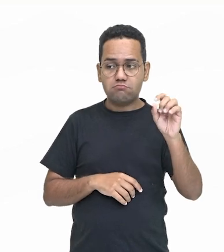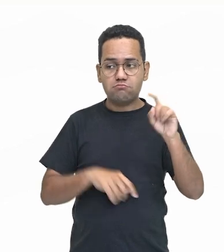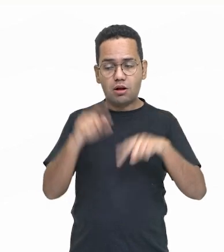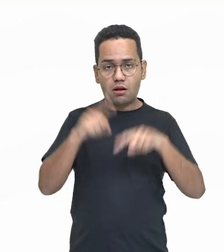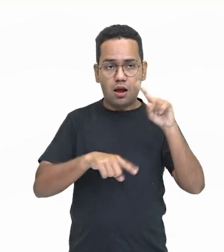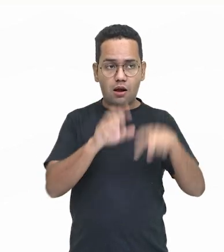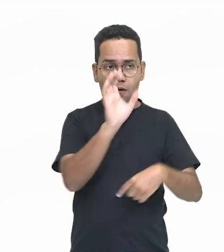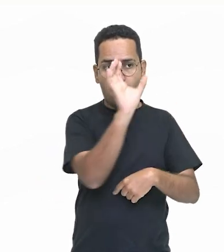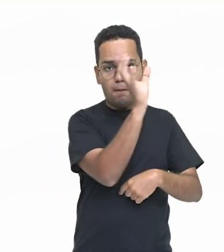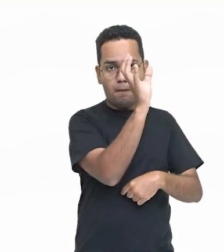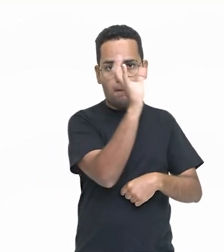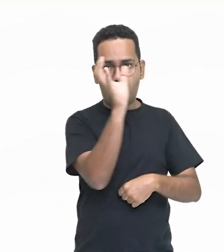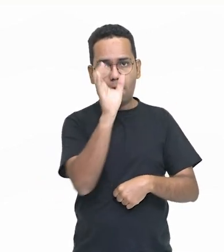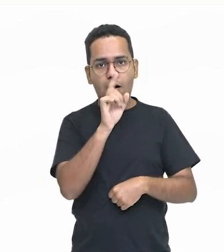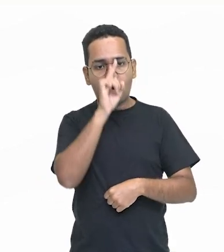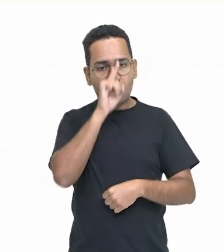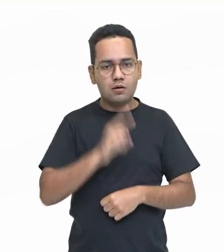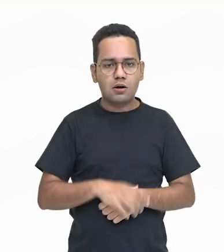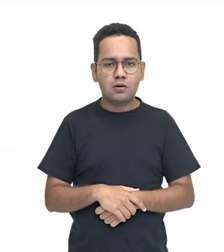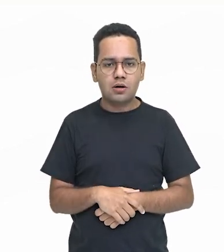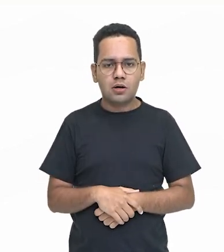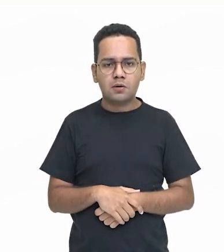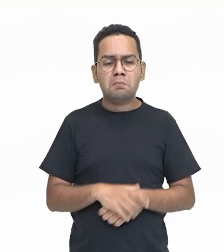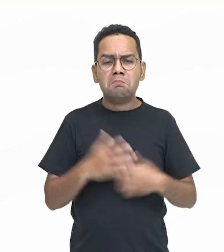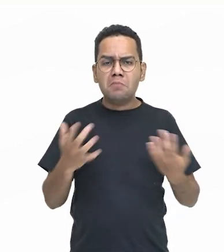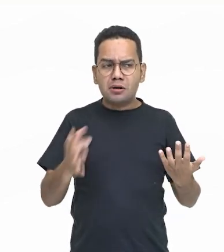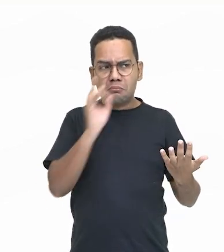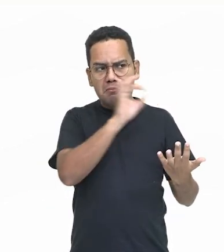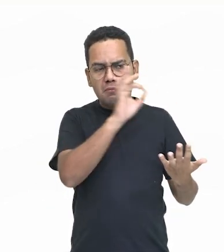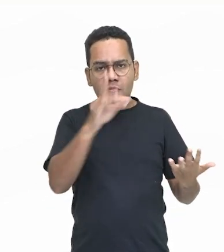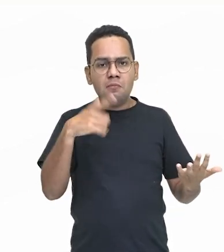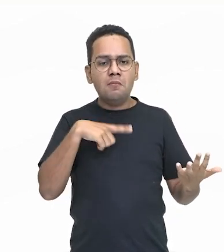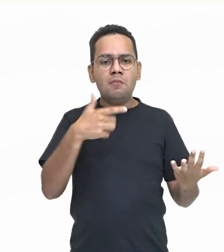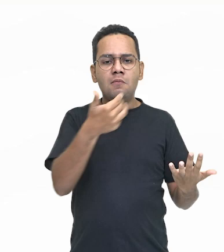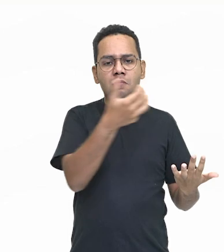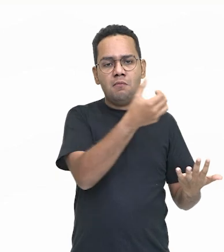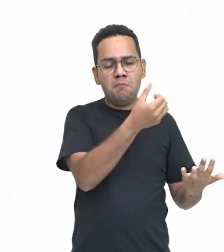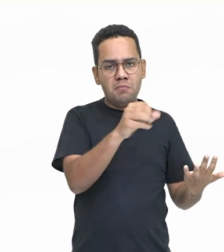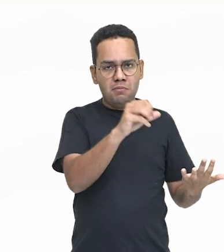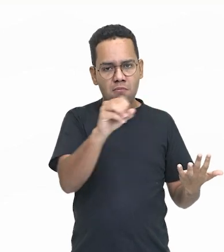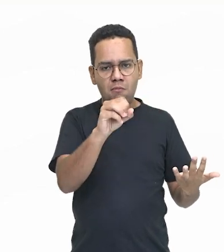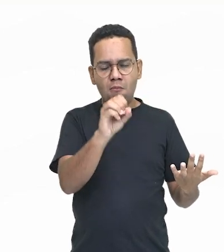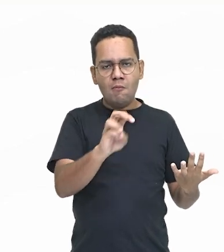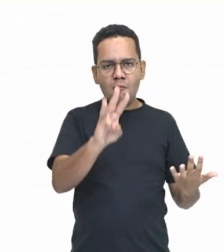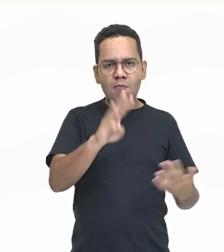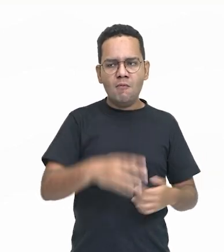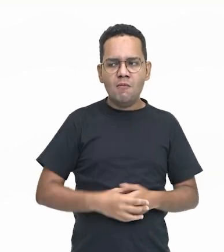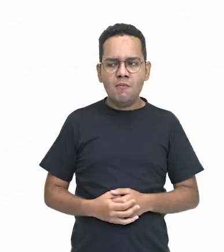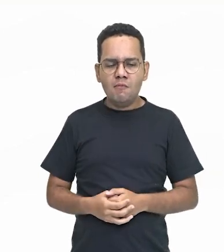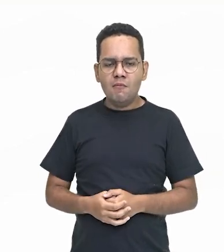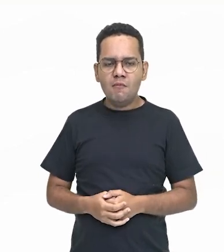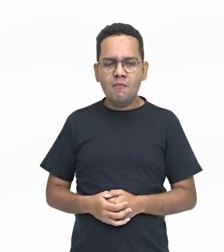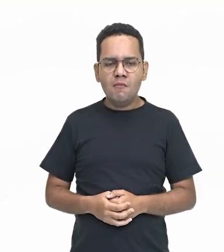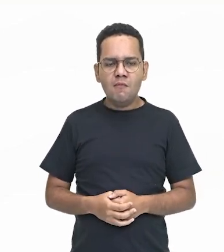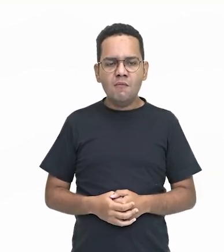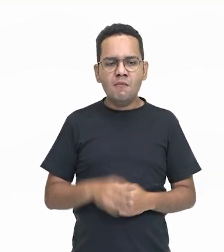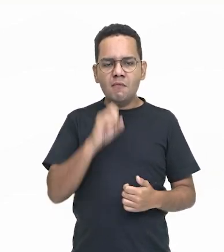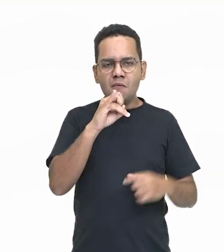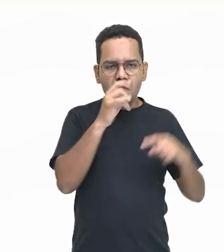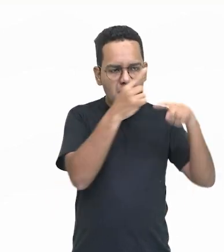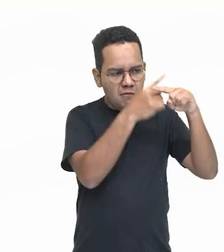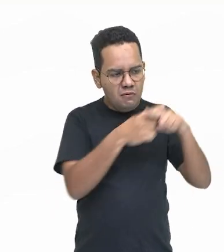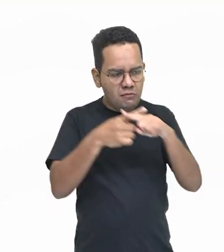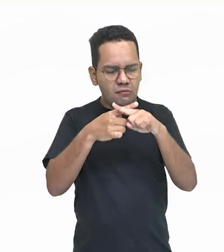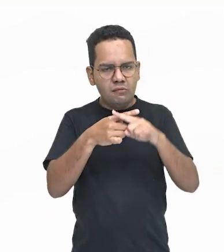que cada uma tinha 1000 watts de potência. Se eu multiplicar as 10